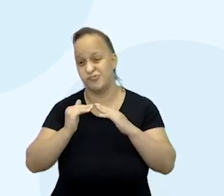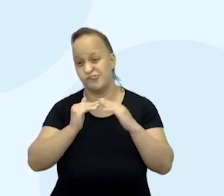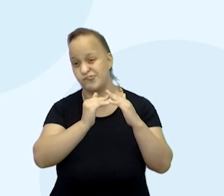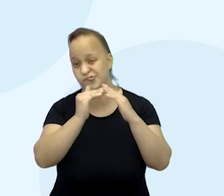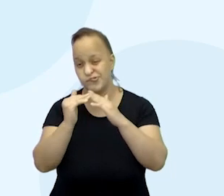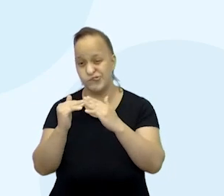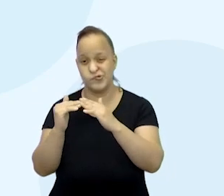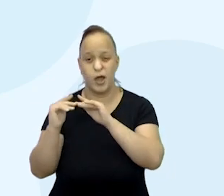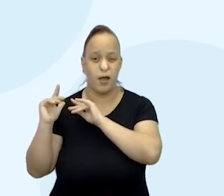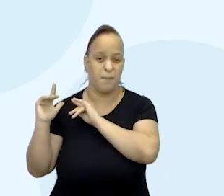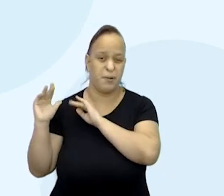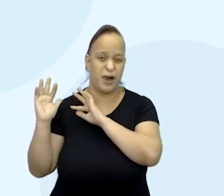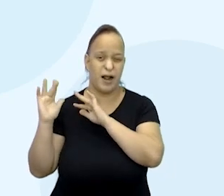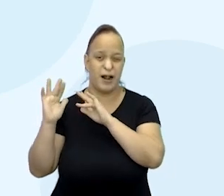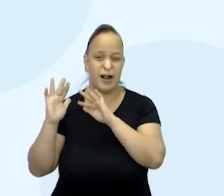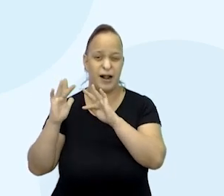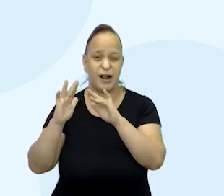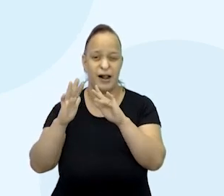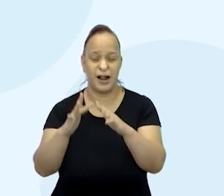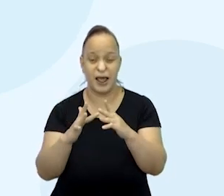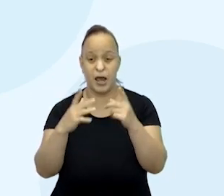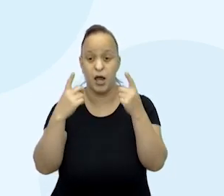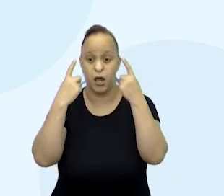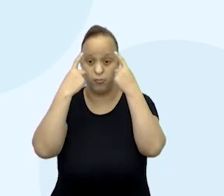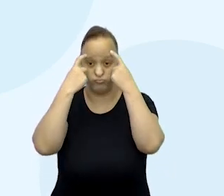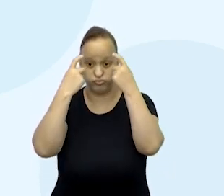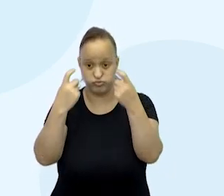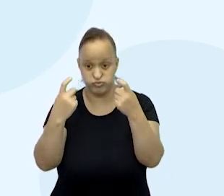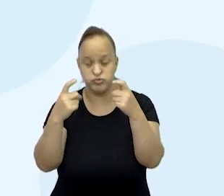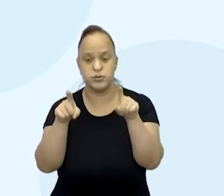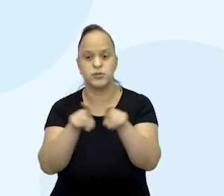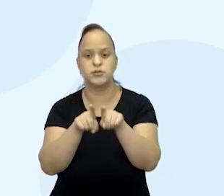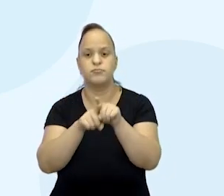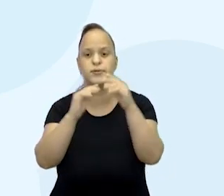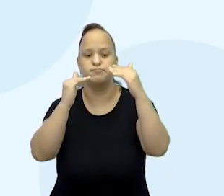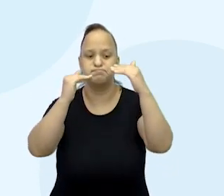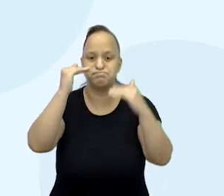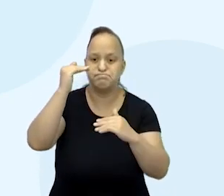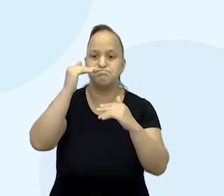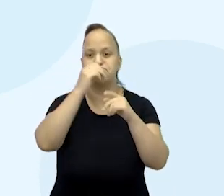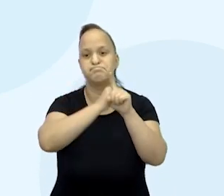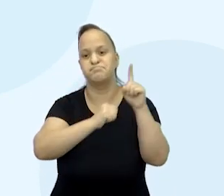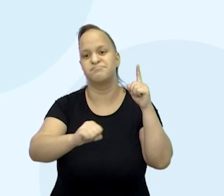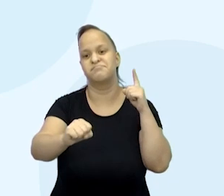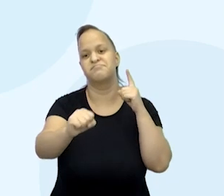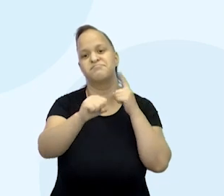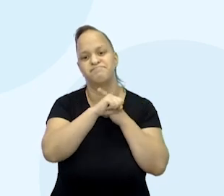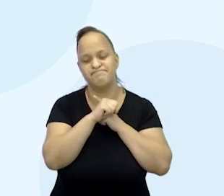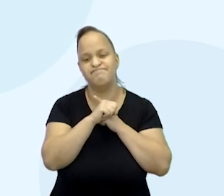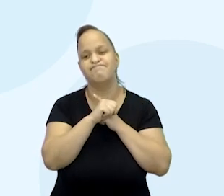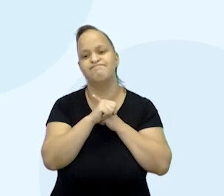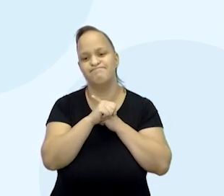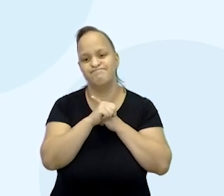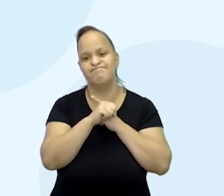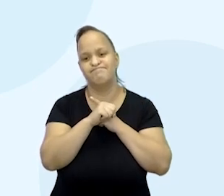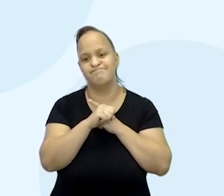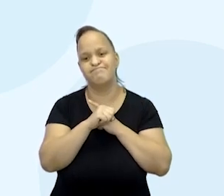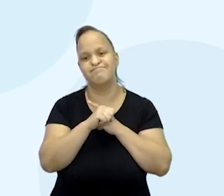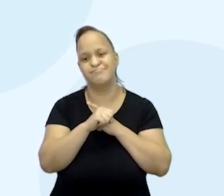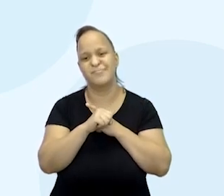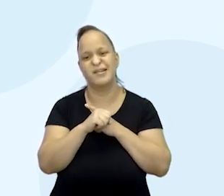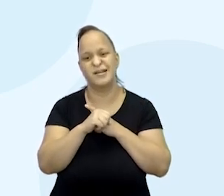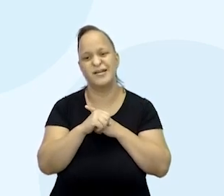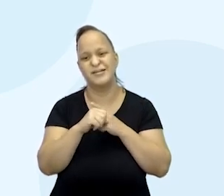densamente povoada, a violência e a desigualdade social são aí um dos seus pontos fracos,